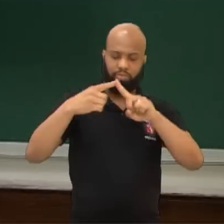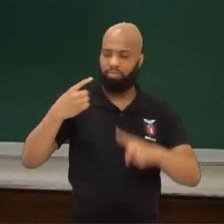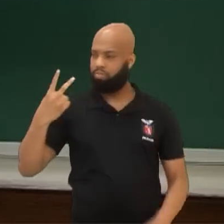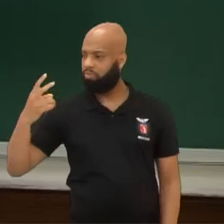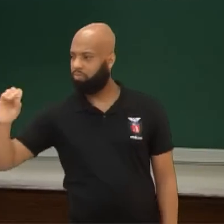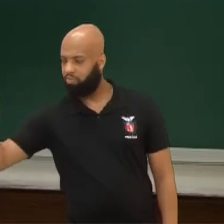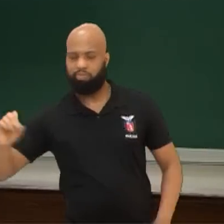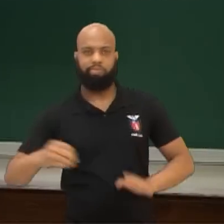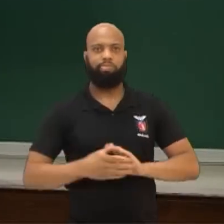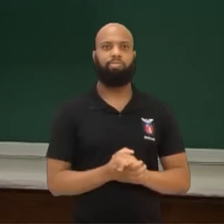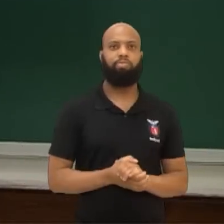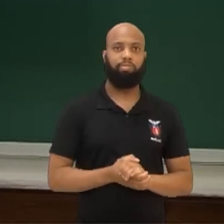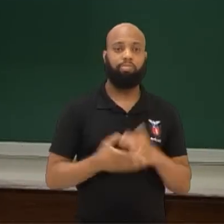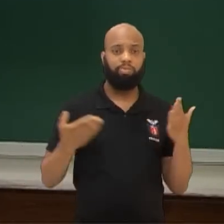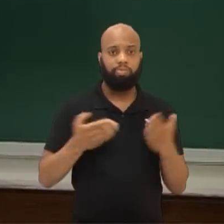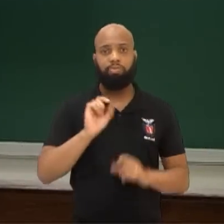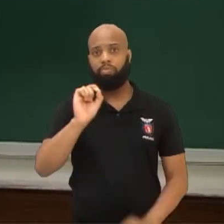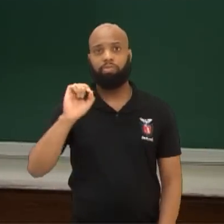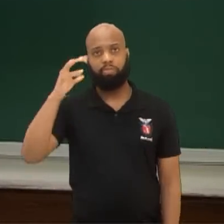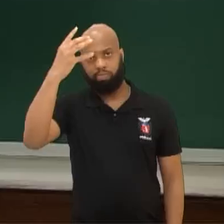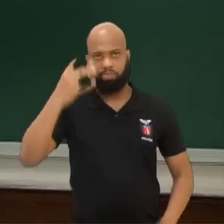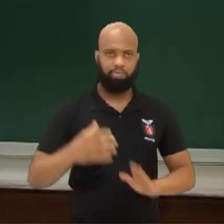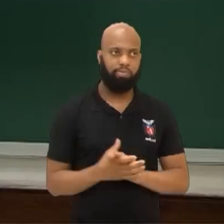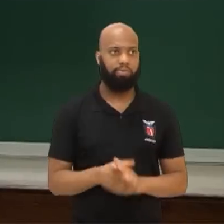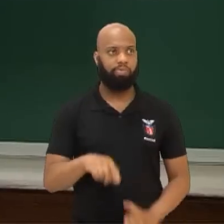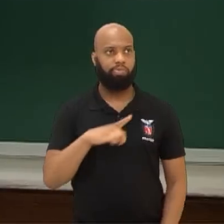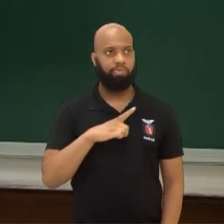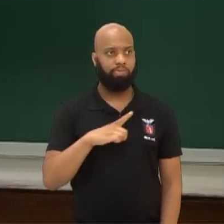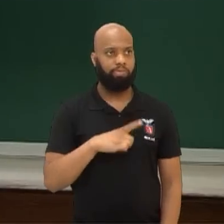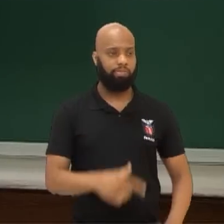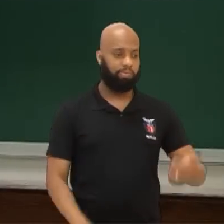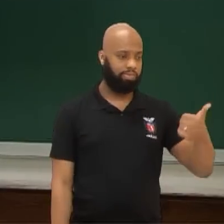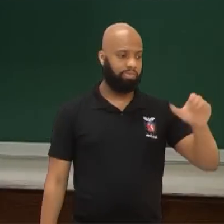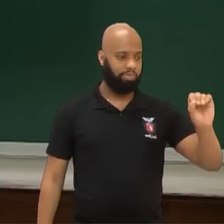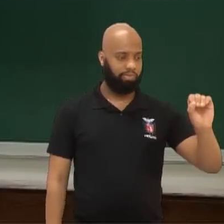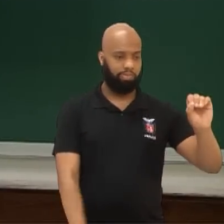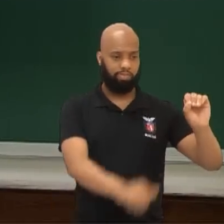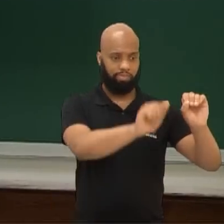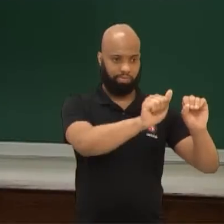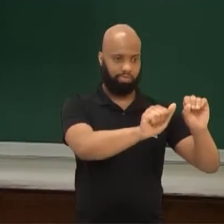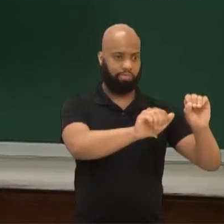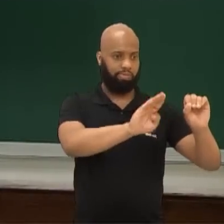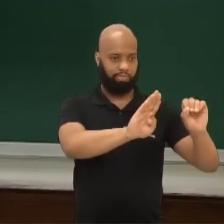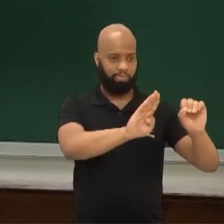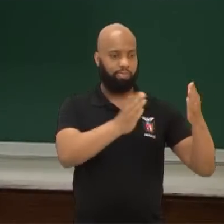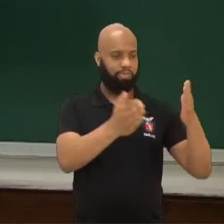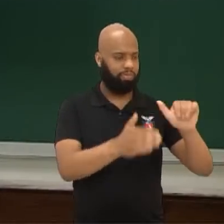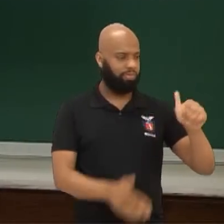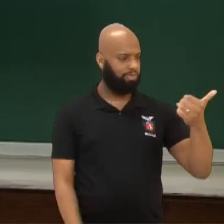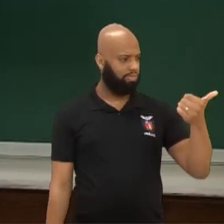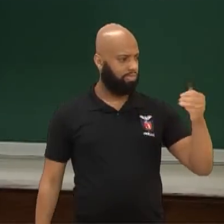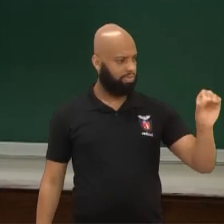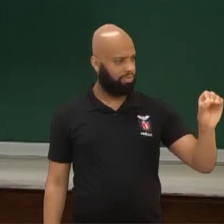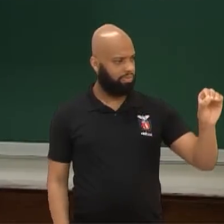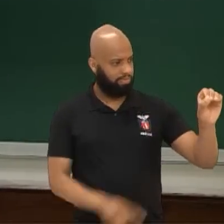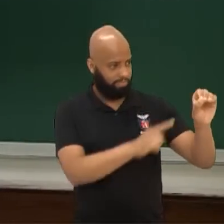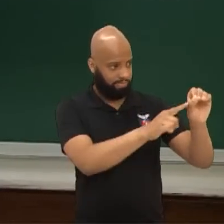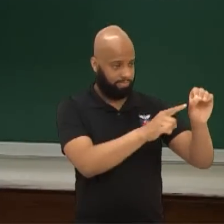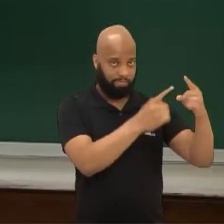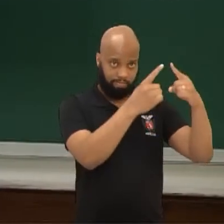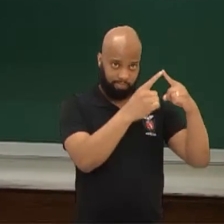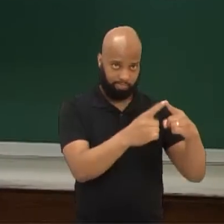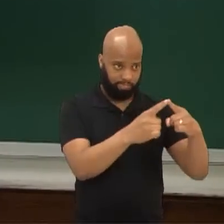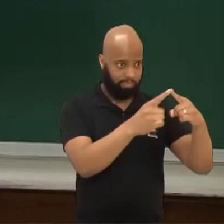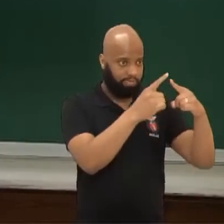tá? Aí, o que acontece? Eu tenho 10AB. Esse meu 10 vai passar dividindo aqui o 20. Então,